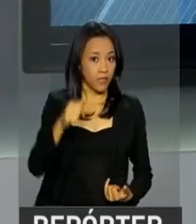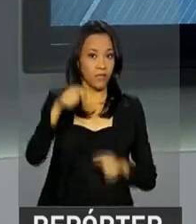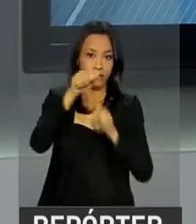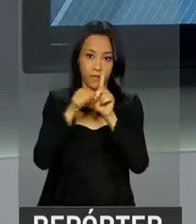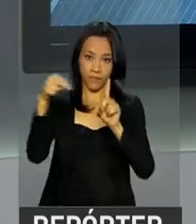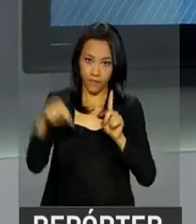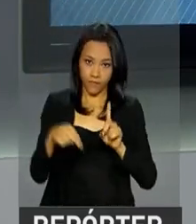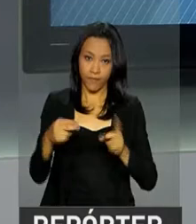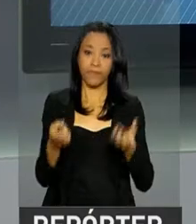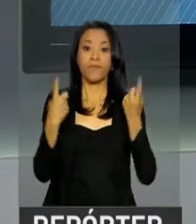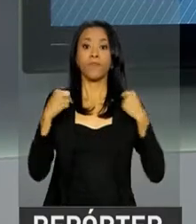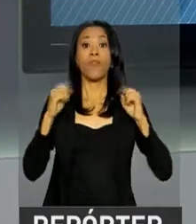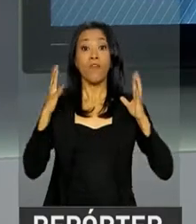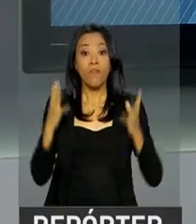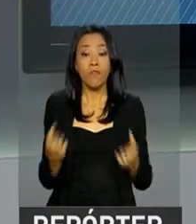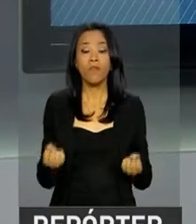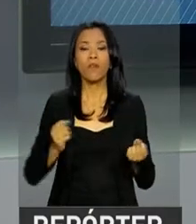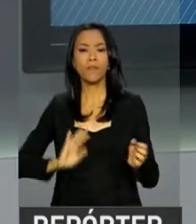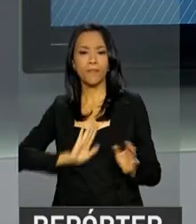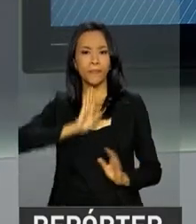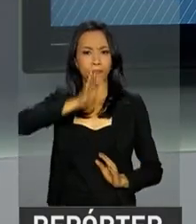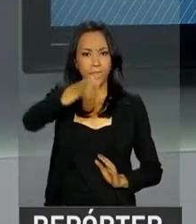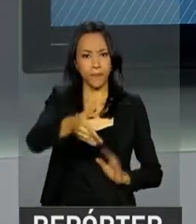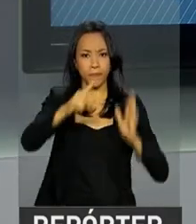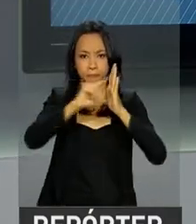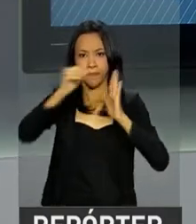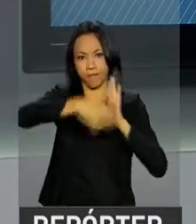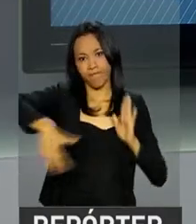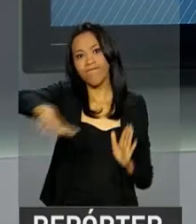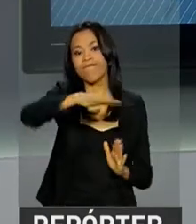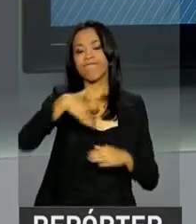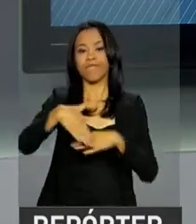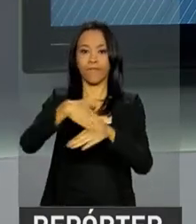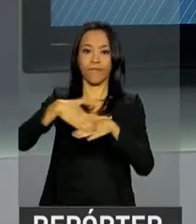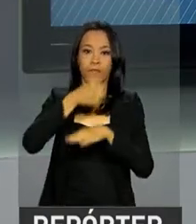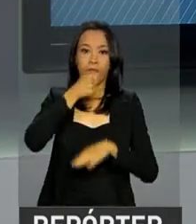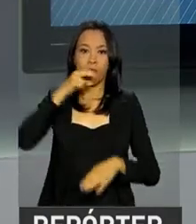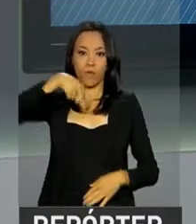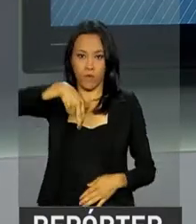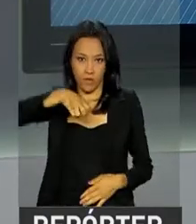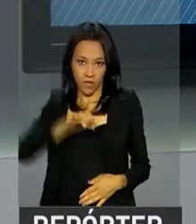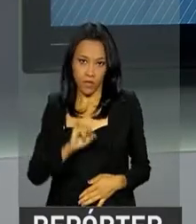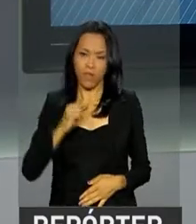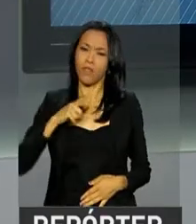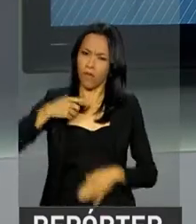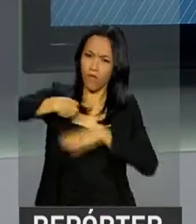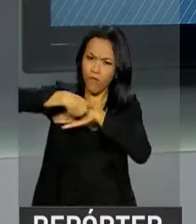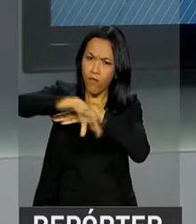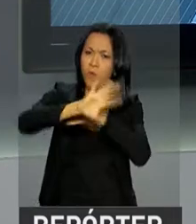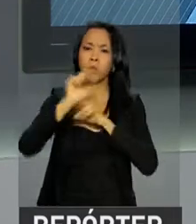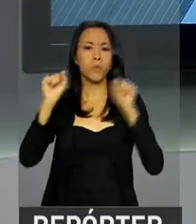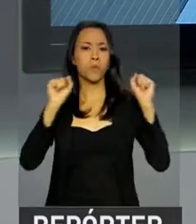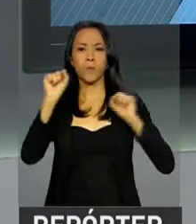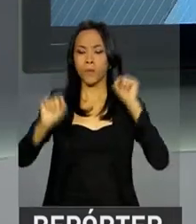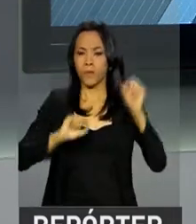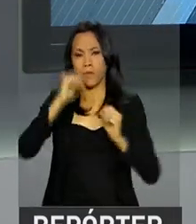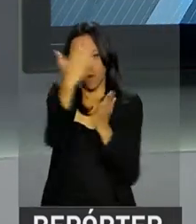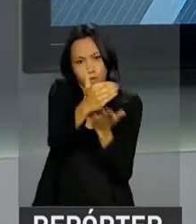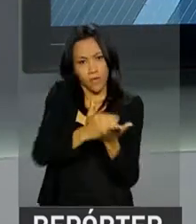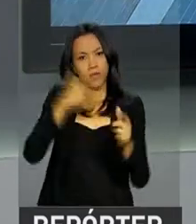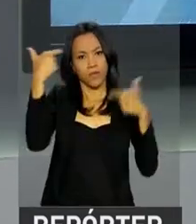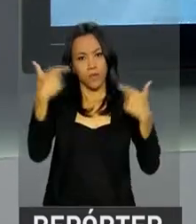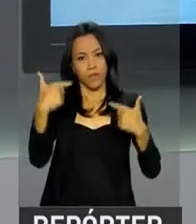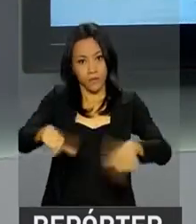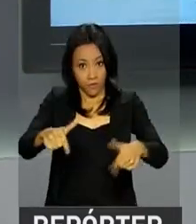novembro e vamos direto ao palácio do planalto falar com o repórter ney pereira ele traz pra gente informações sobre a agenda do presidente michel